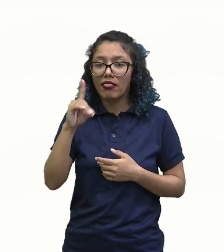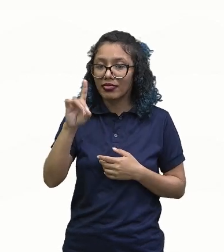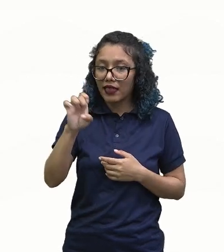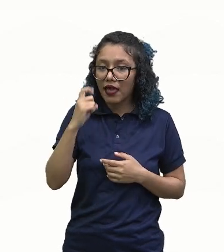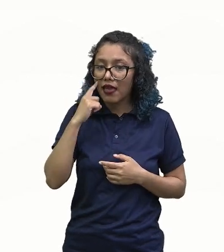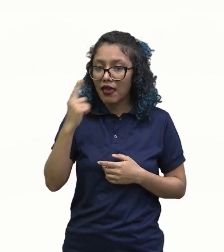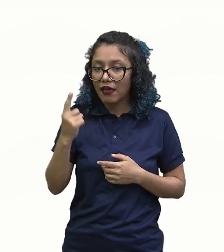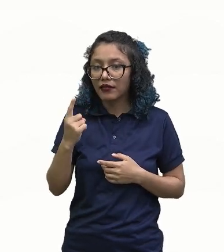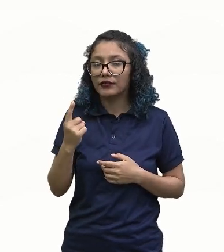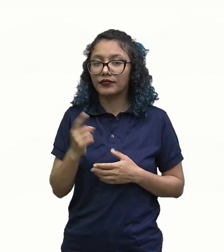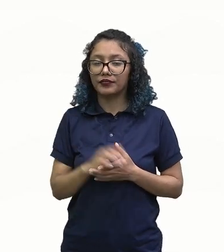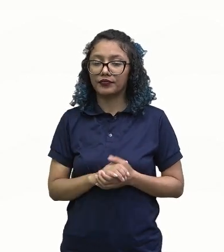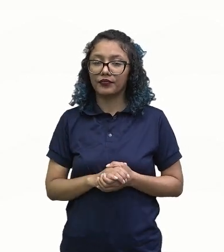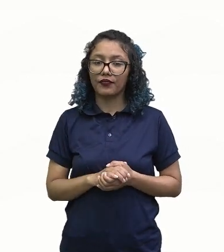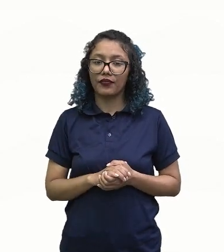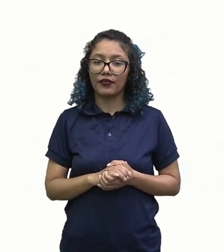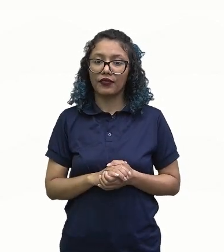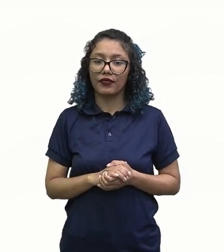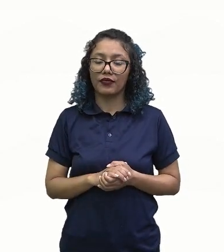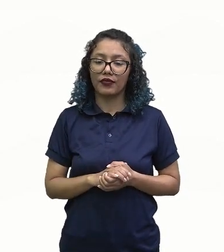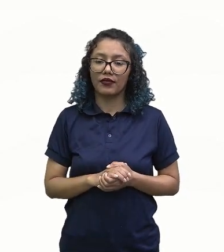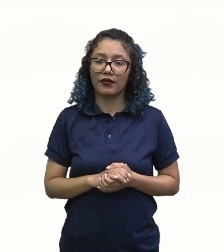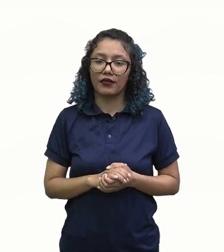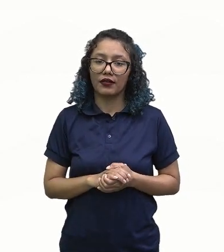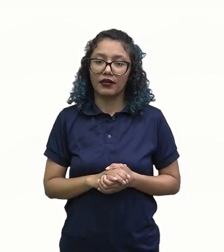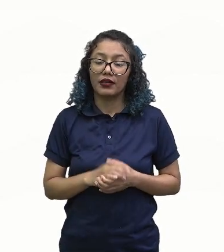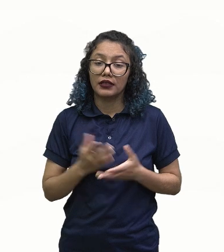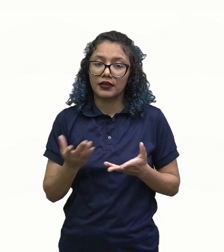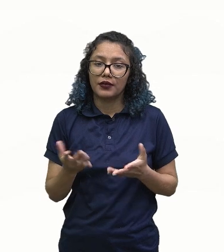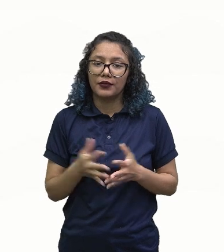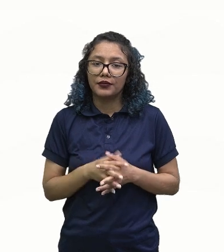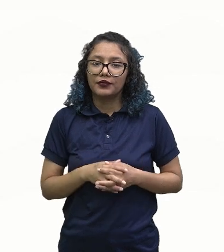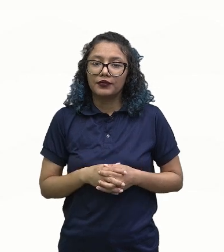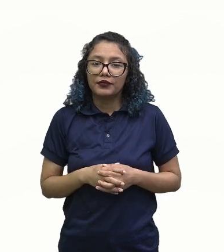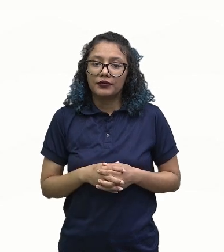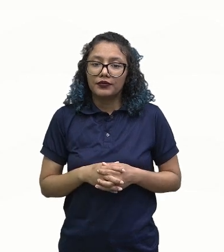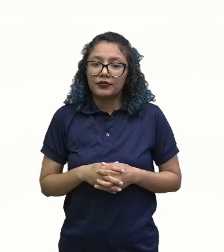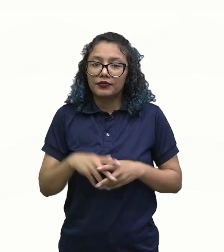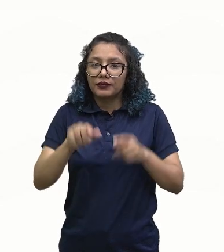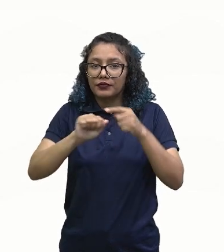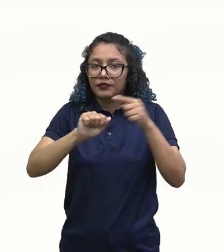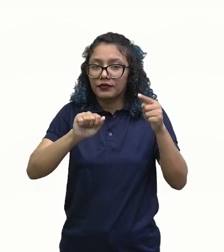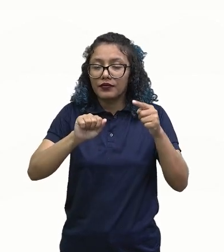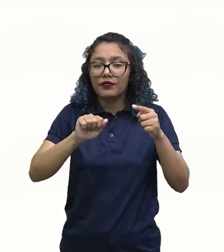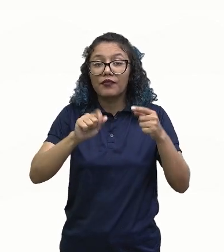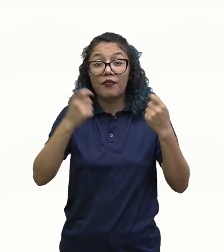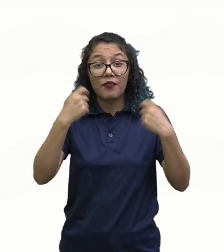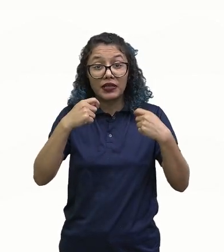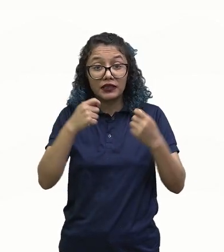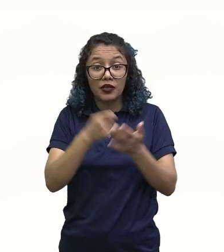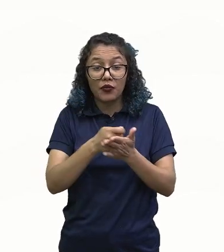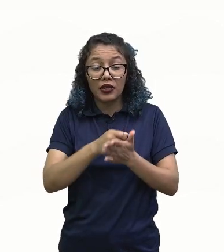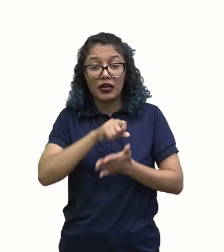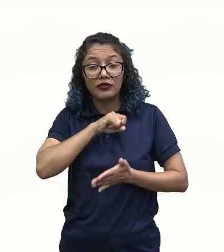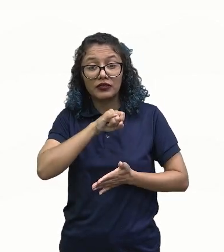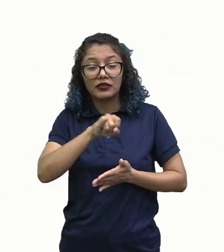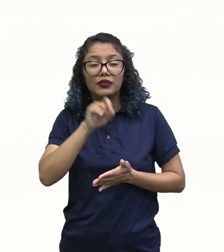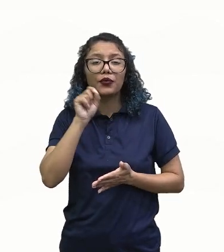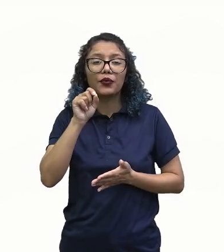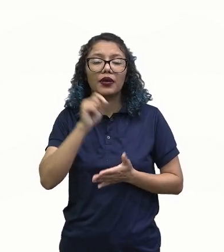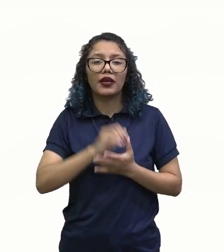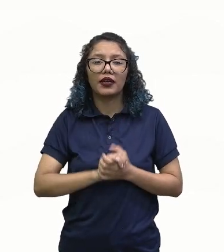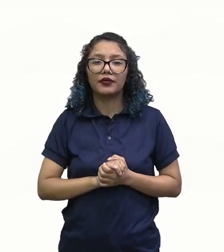aqui, não é? Então, portanto, a crase só vai ser necessário quando